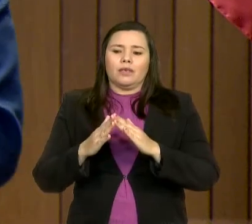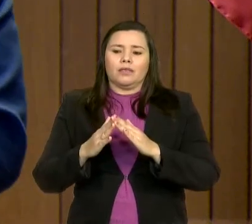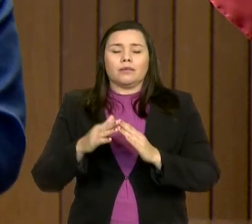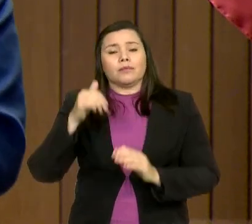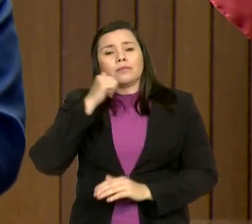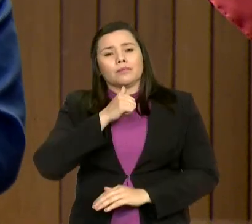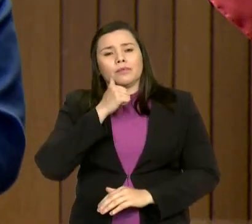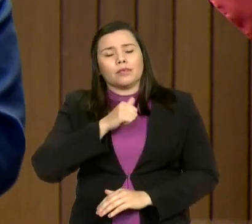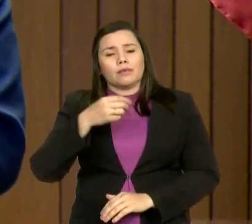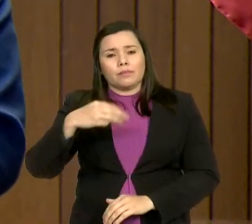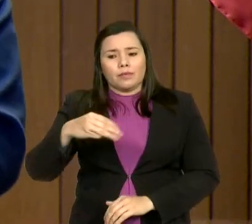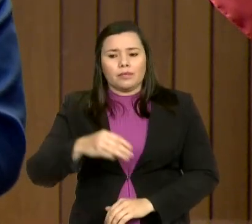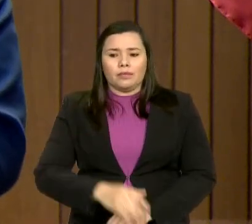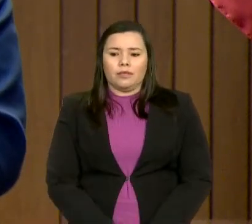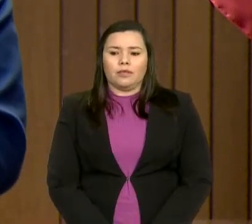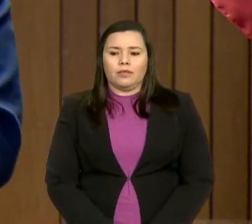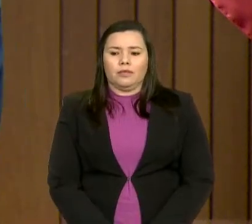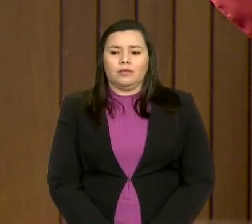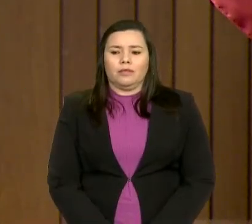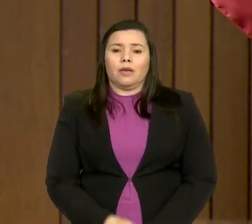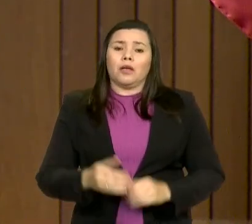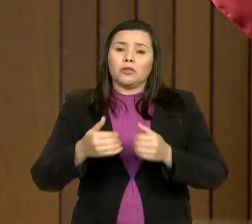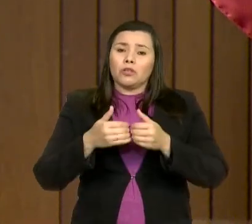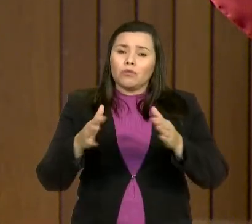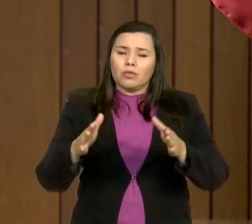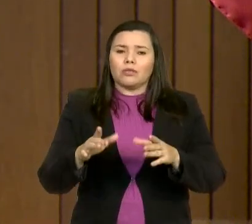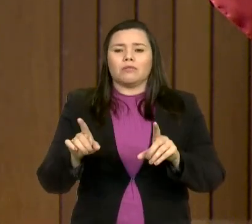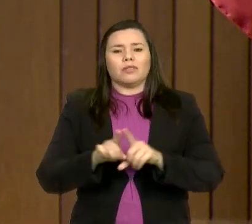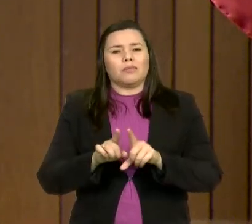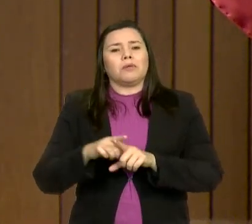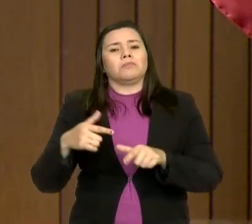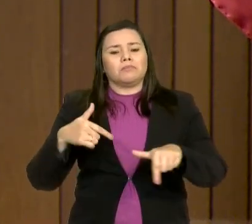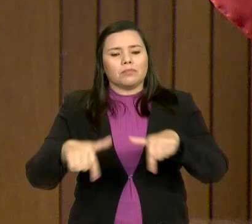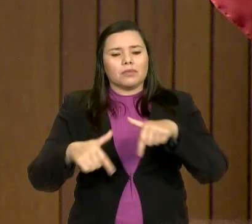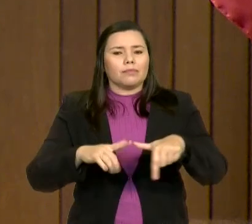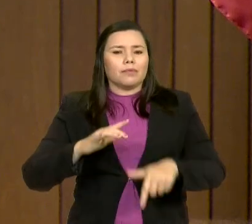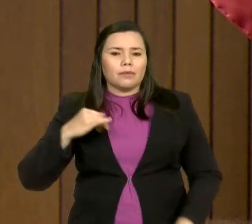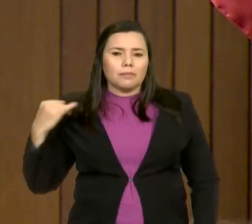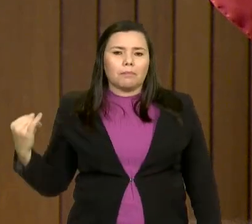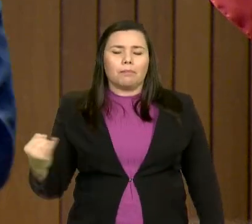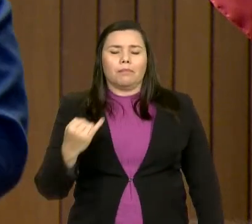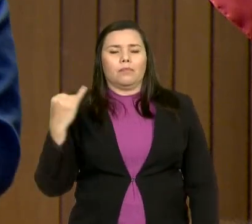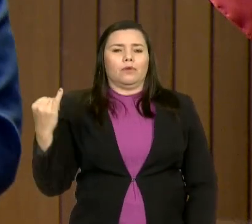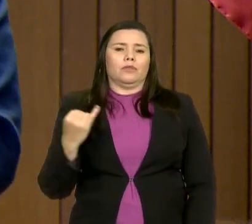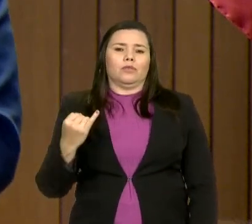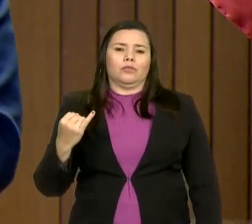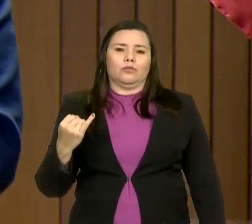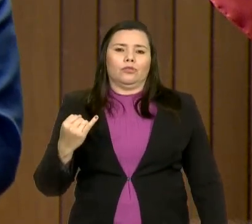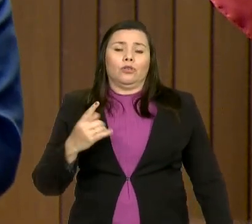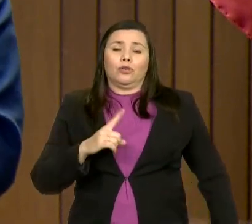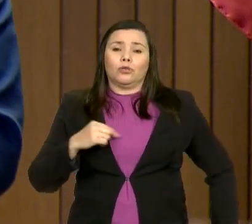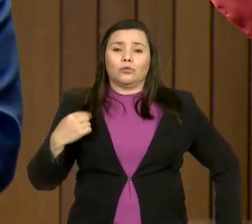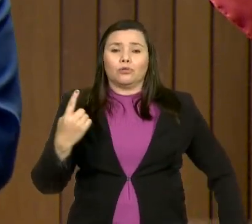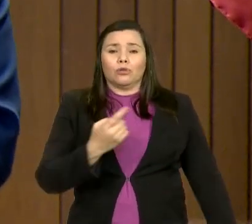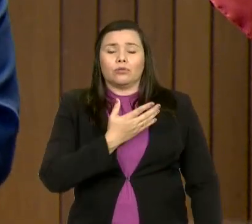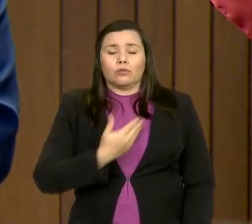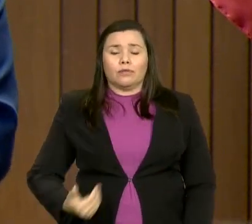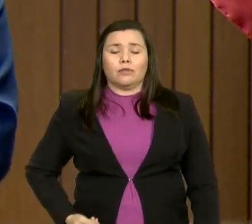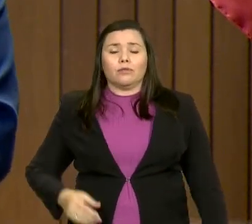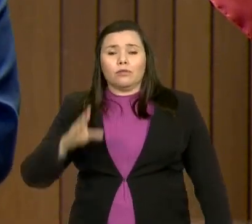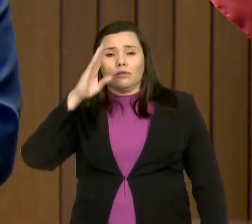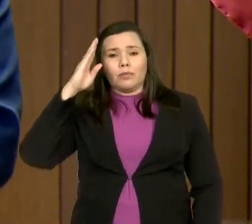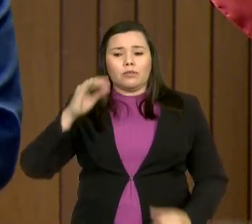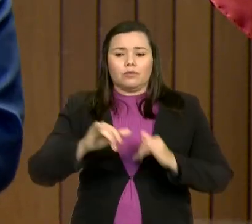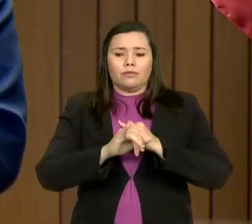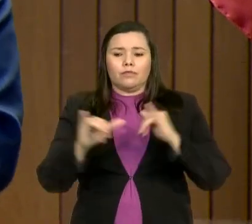Casa da Mulher Maranhense, que é também uma outra ação importante que o nosso governador anunciou,